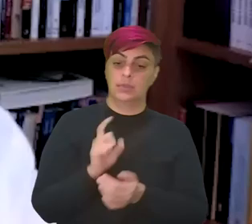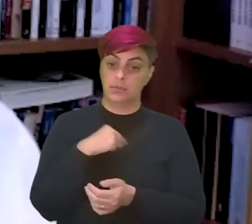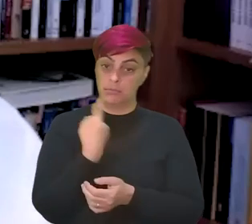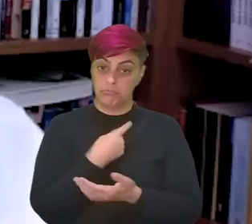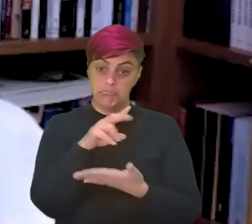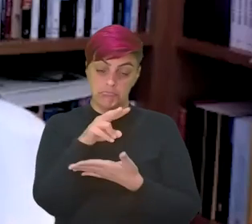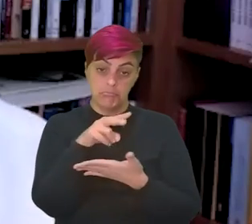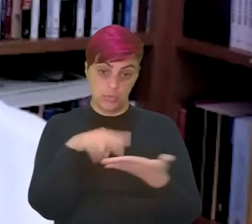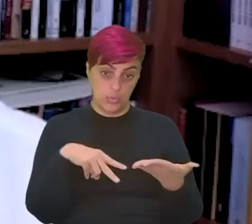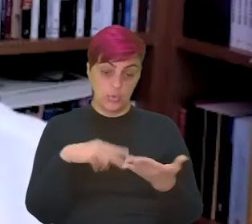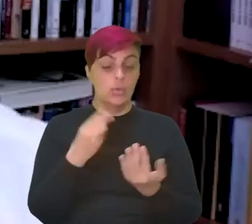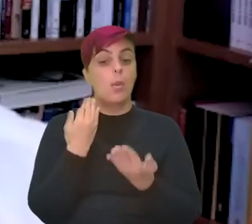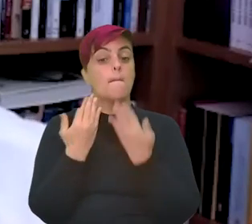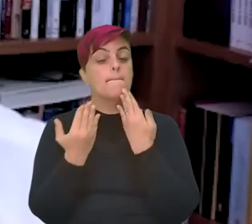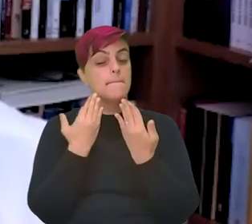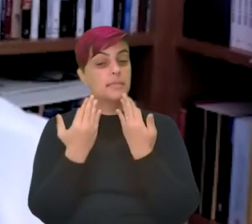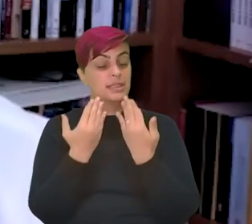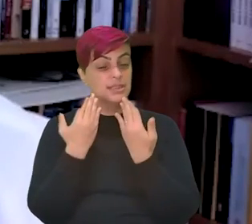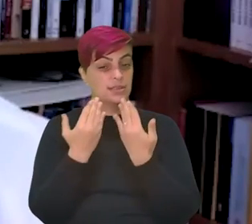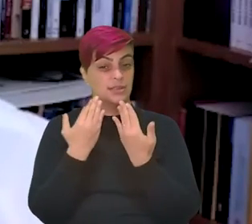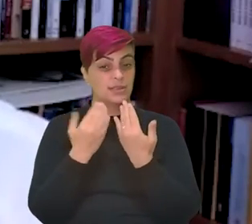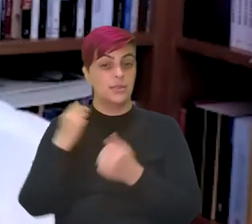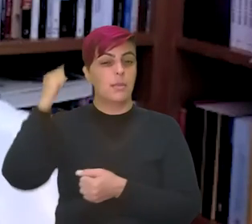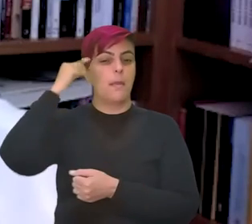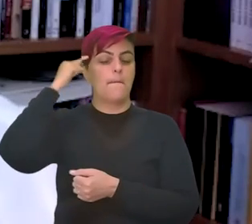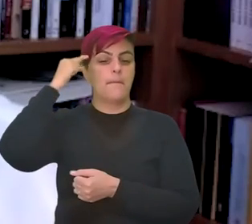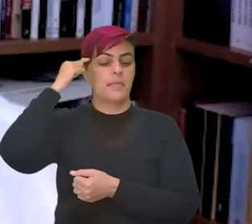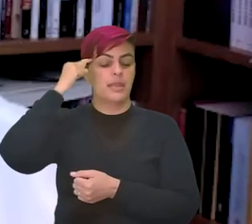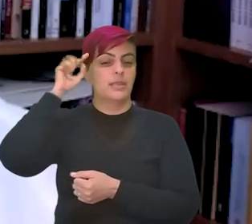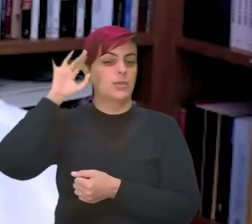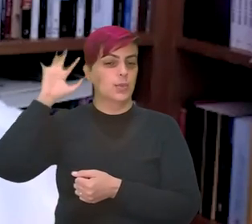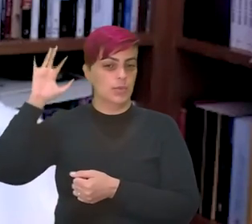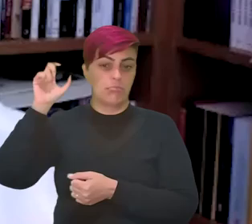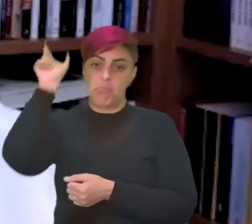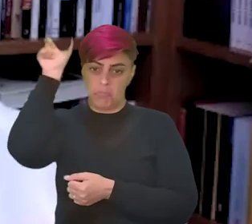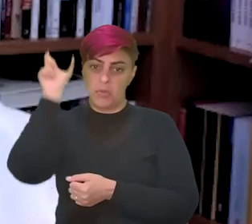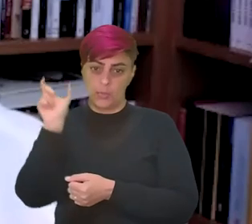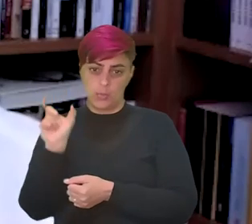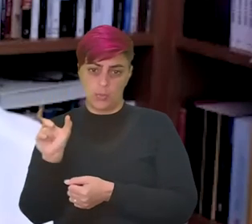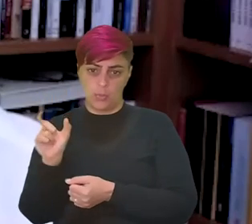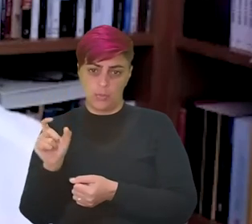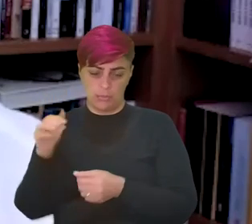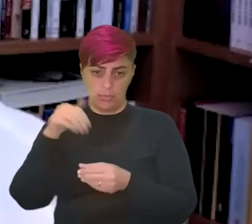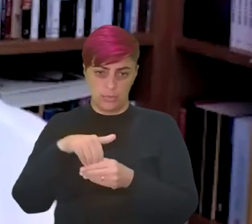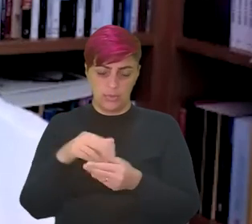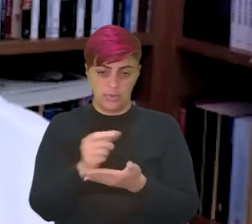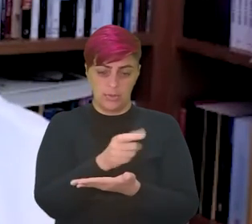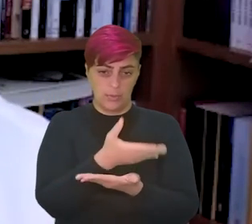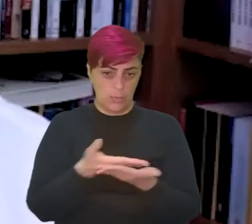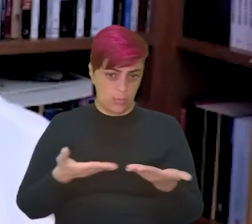quando a gente lê psicologia, mentalidade, alguns termos dos